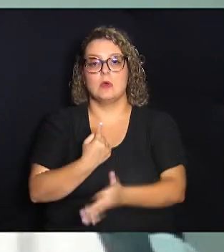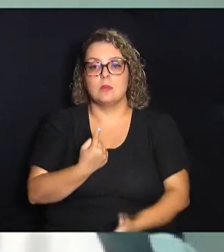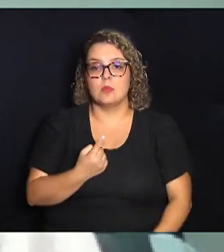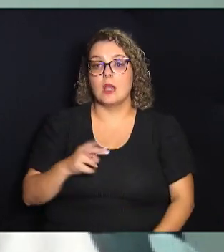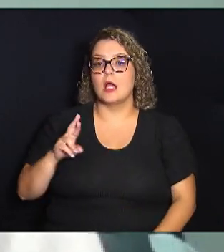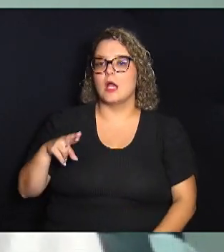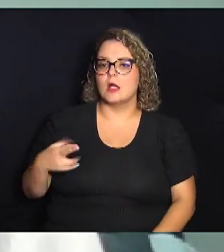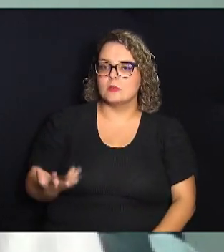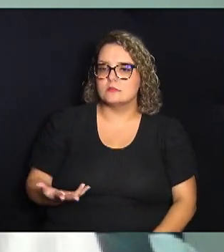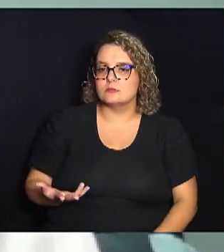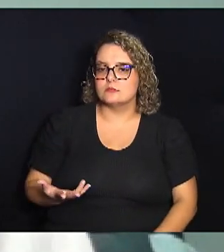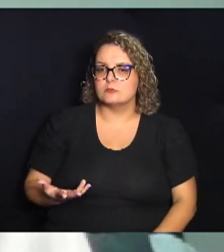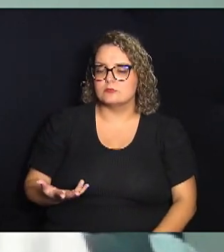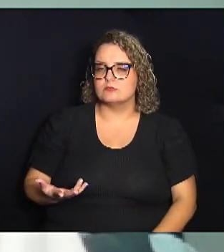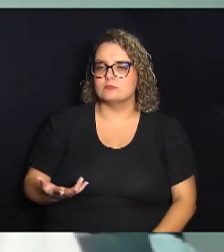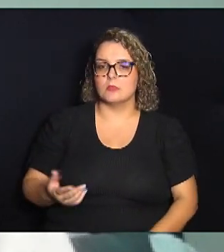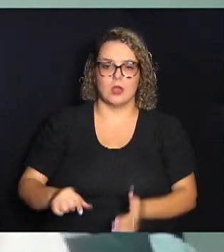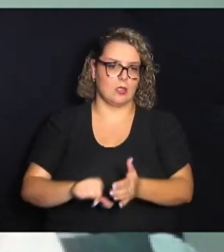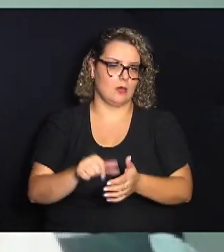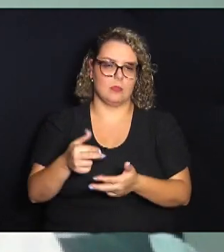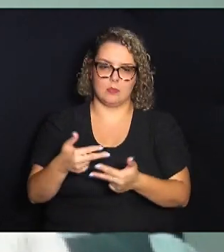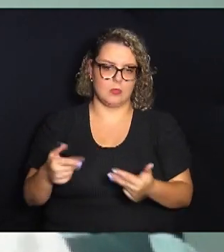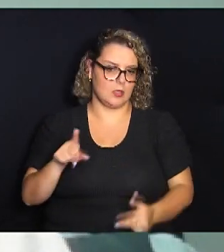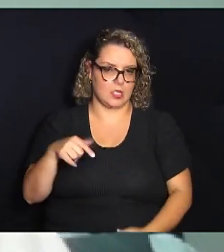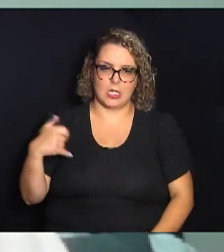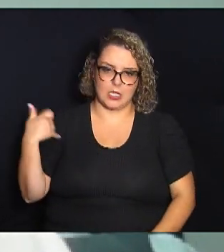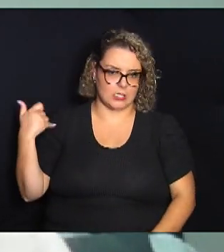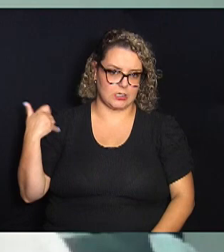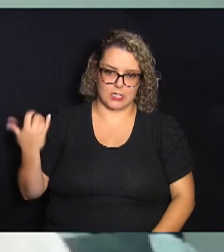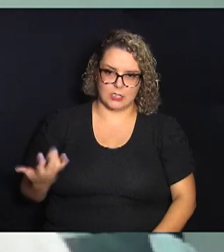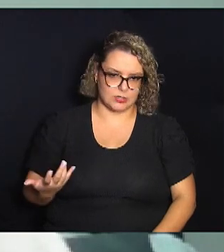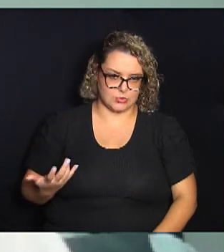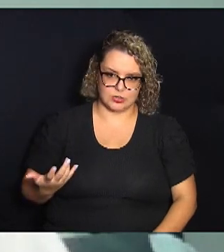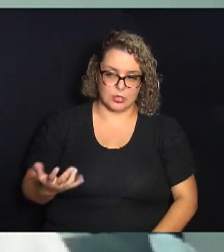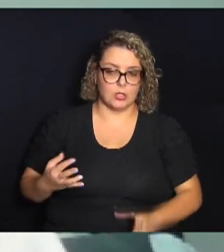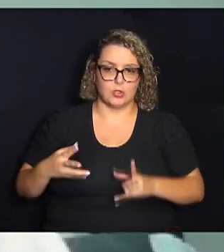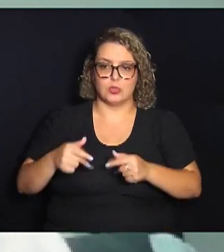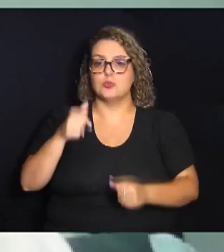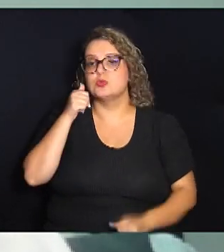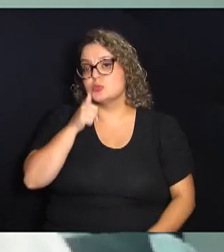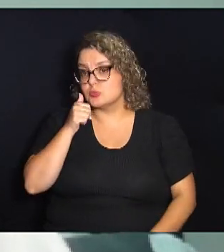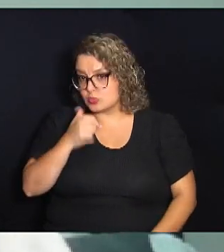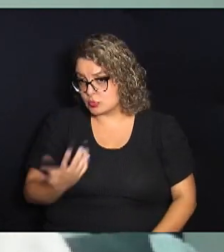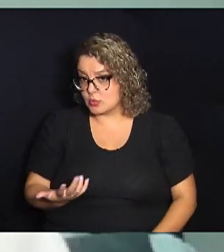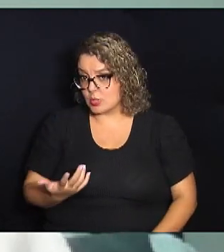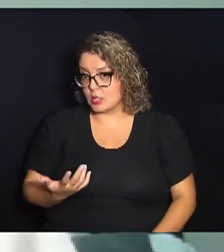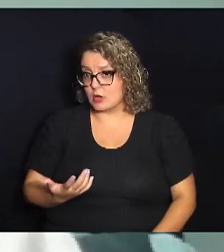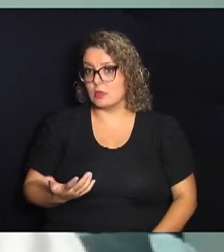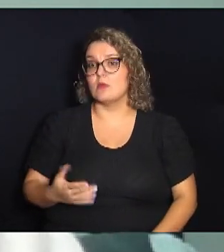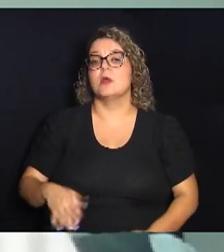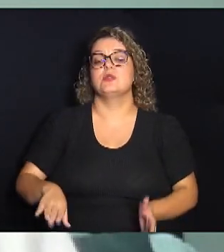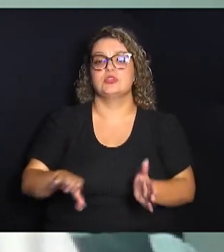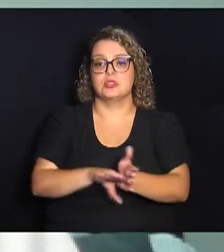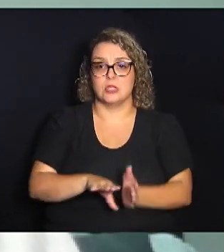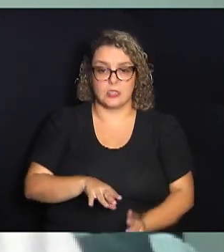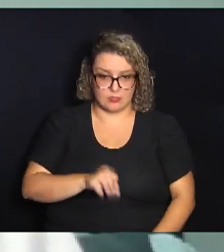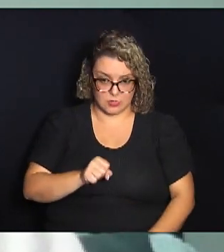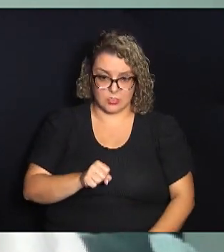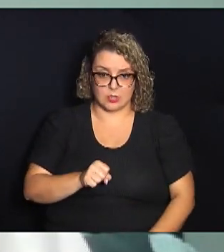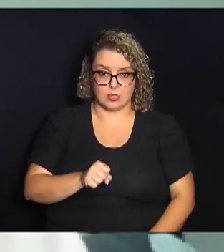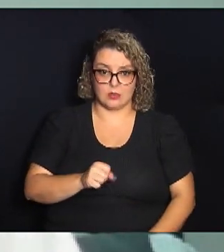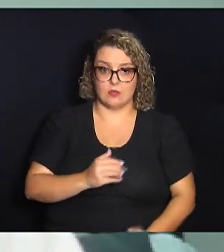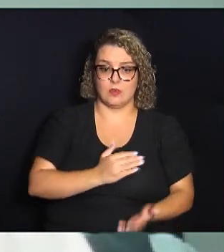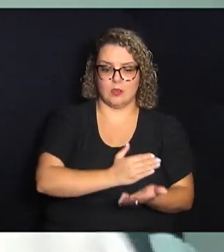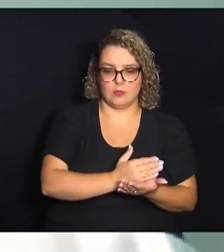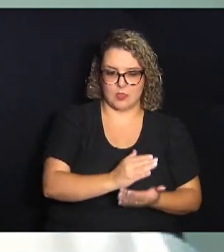causa. A primeira causa é a idade, né? Todas as mulheres vão entrar na menopausa, elas vão passar pelo